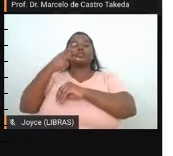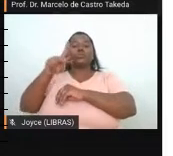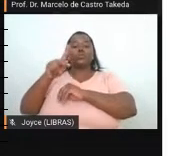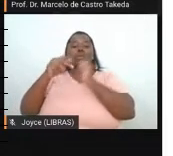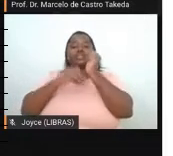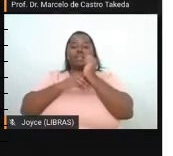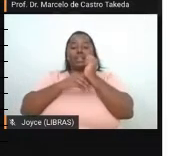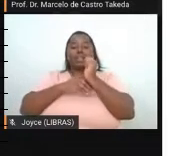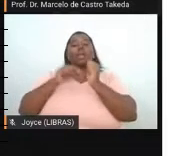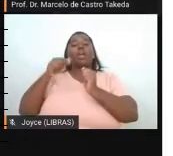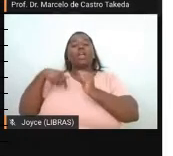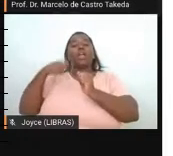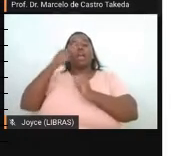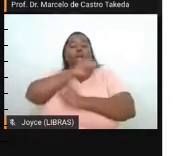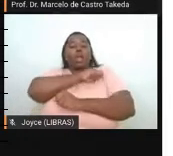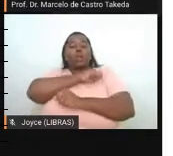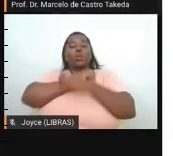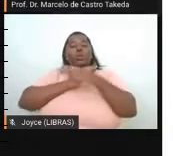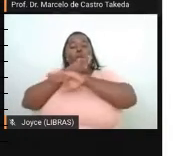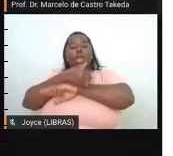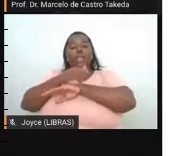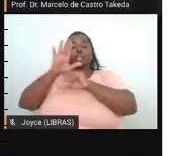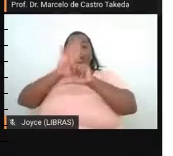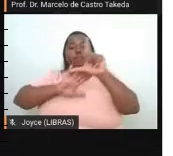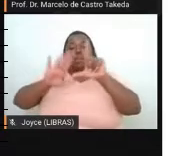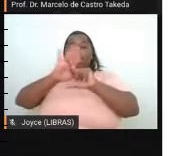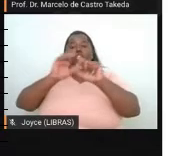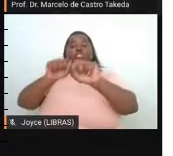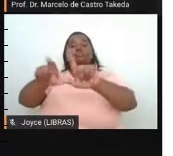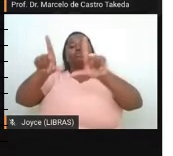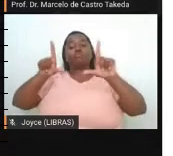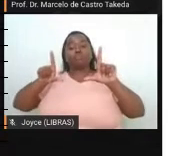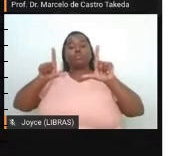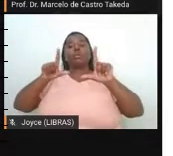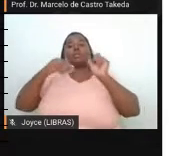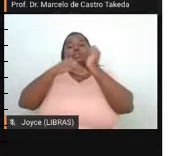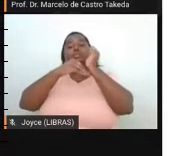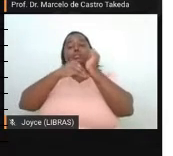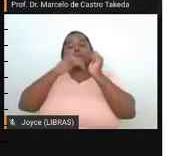então, fornecida essa senha, acessar o questionário posteriormente.